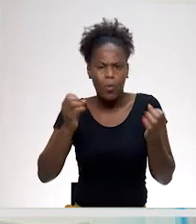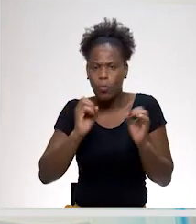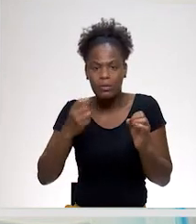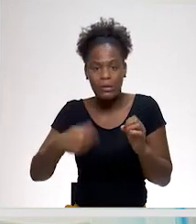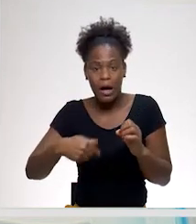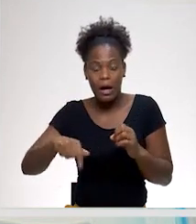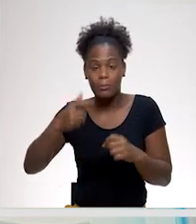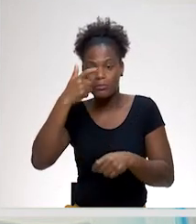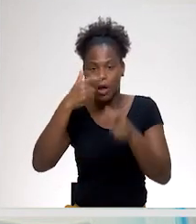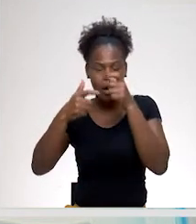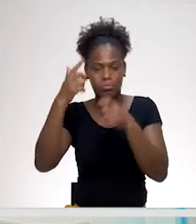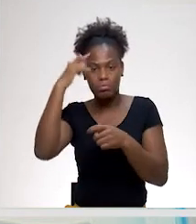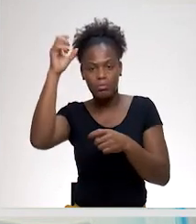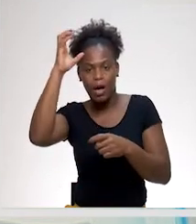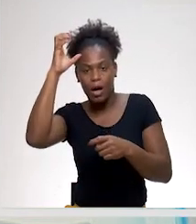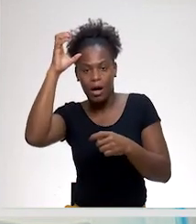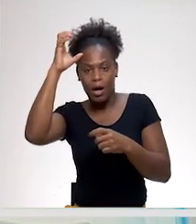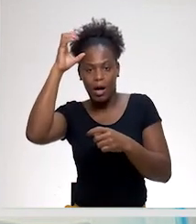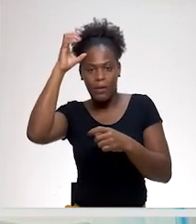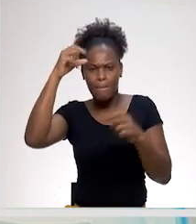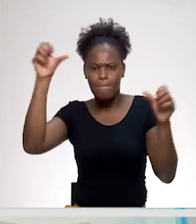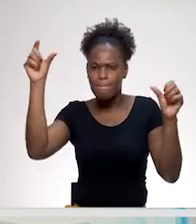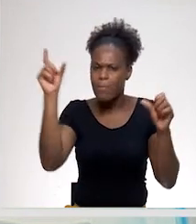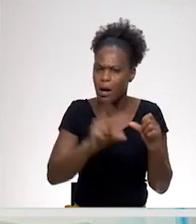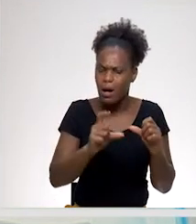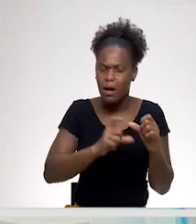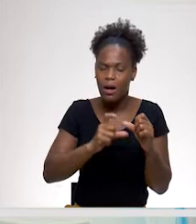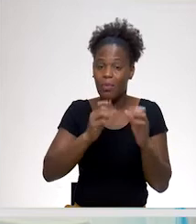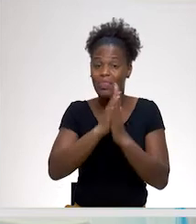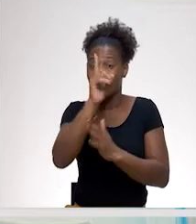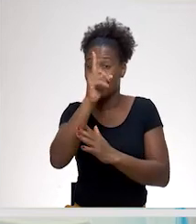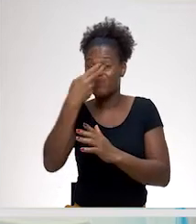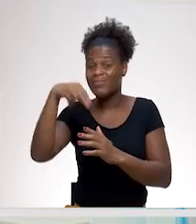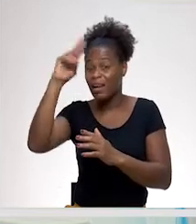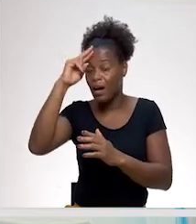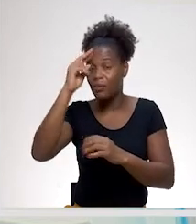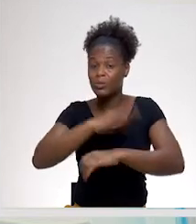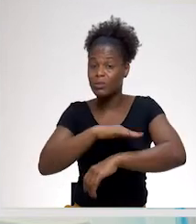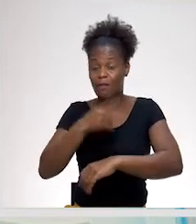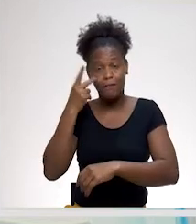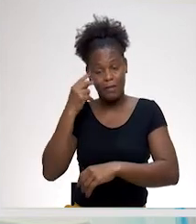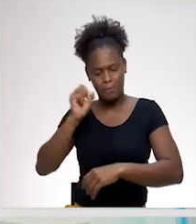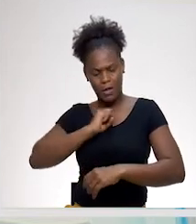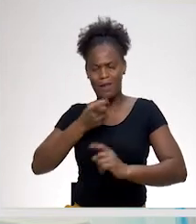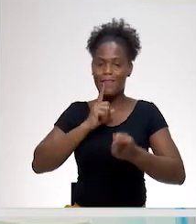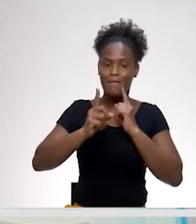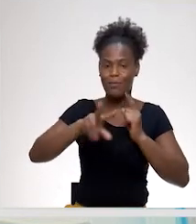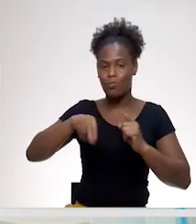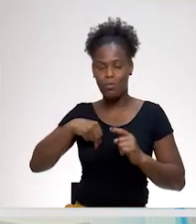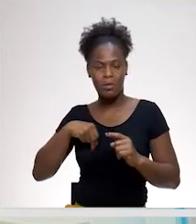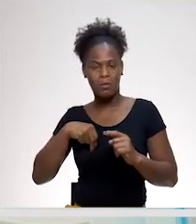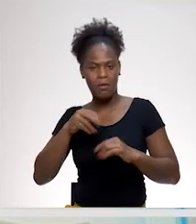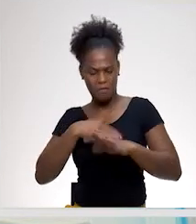gênio maligno, um Deus enganador, autor da minha dúvida, que se diverte